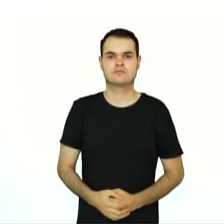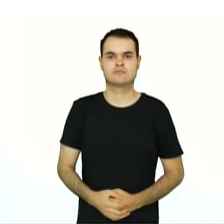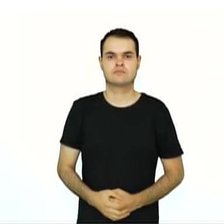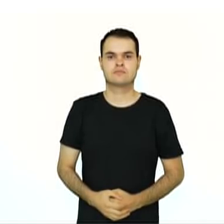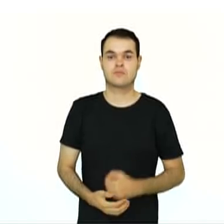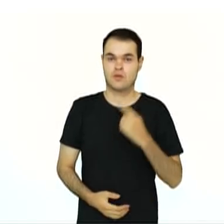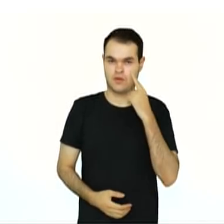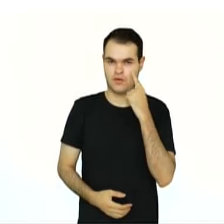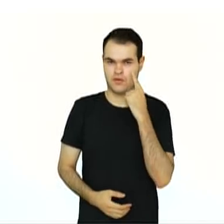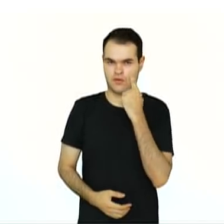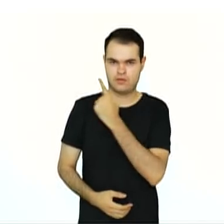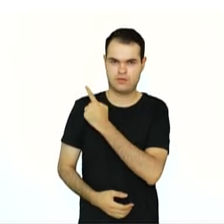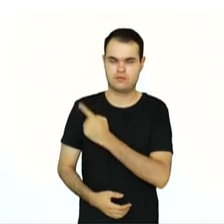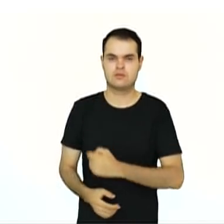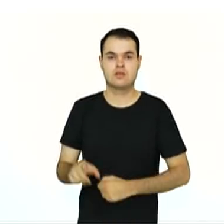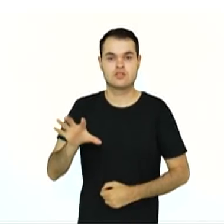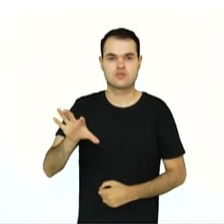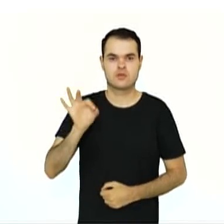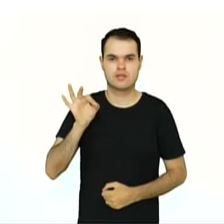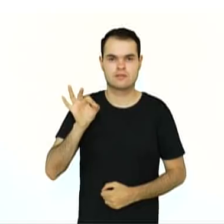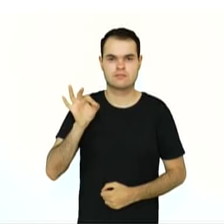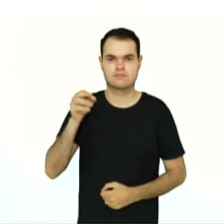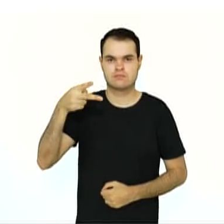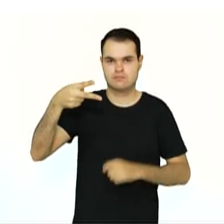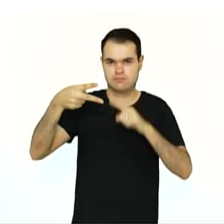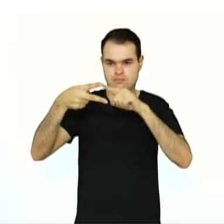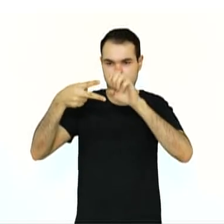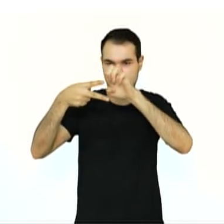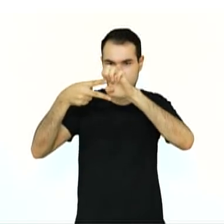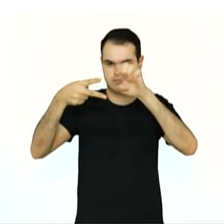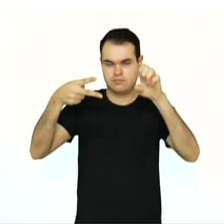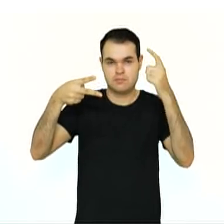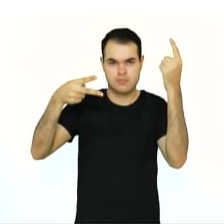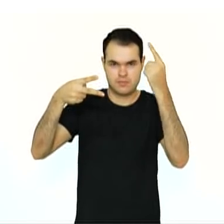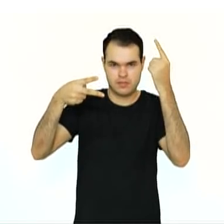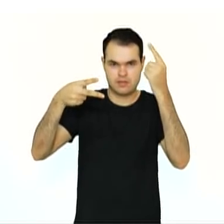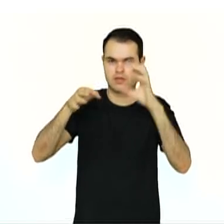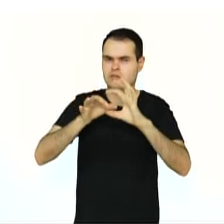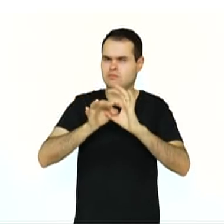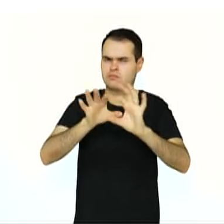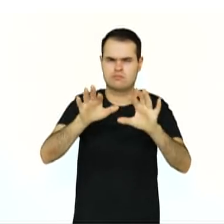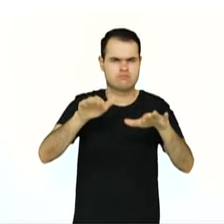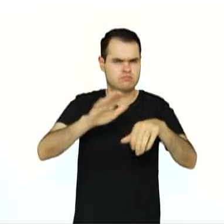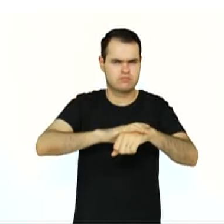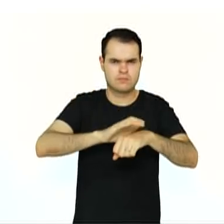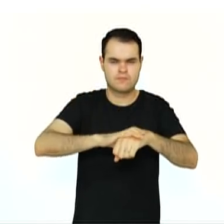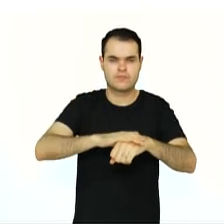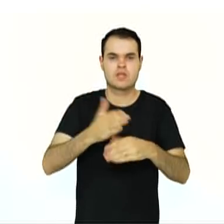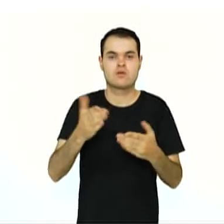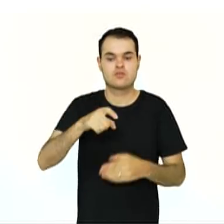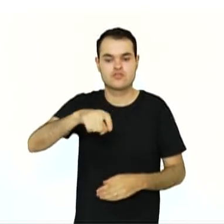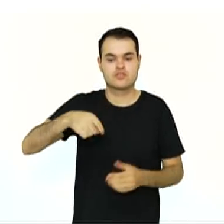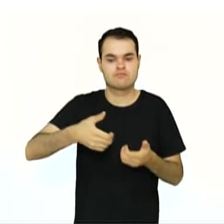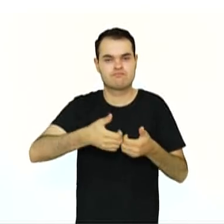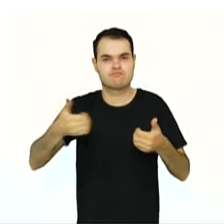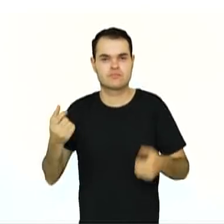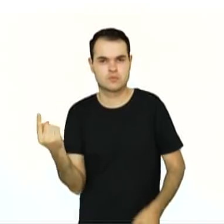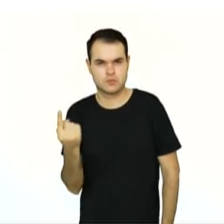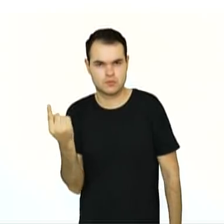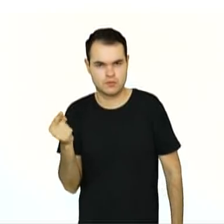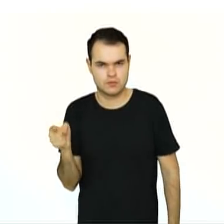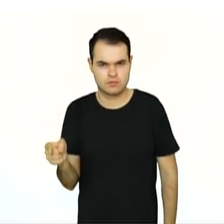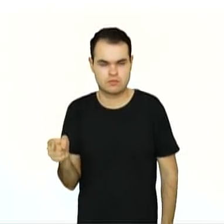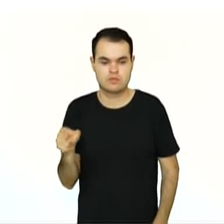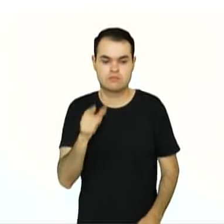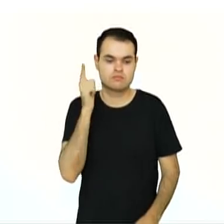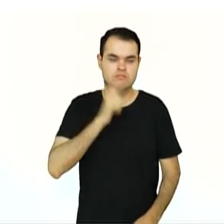Ó, vamos escolher a primeira equação e a incógnita x. A escolha é livre. Agora isole o x e obtém a equação de substituição.